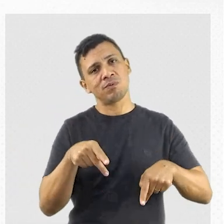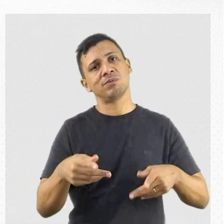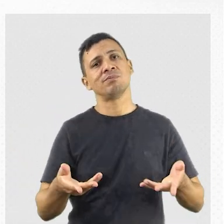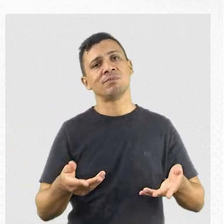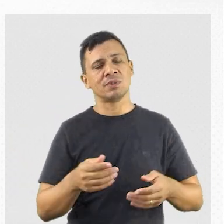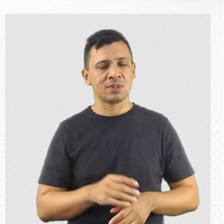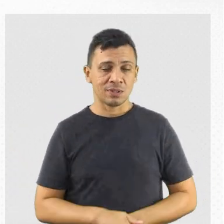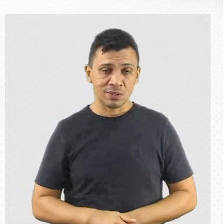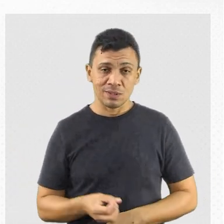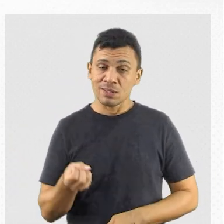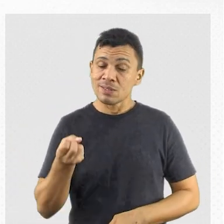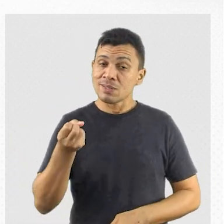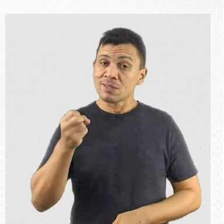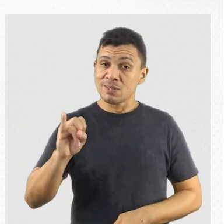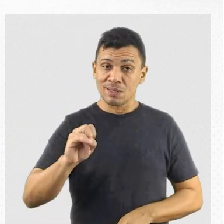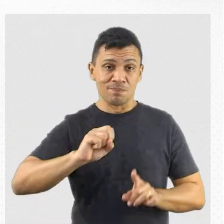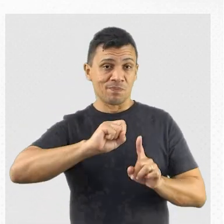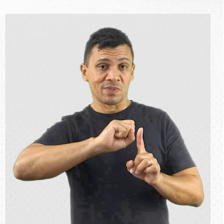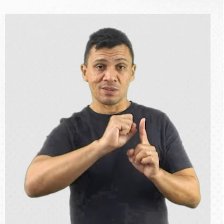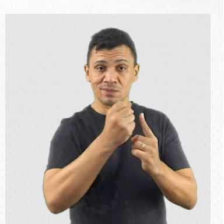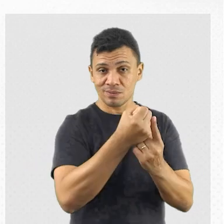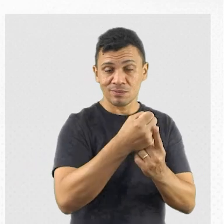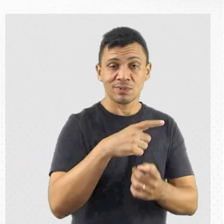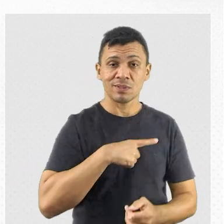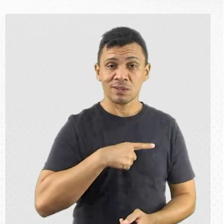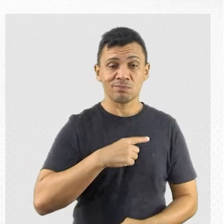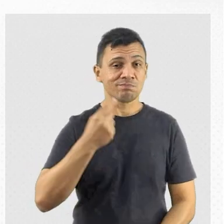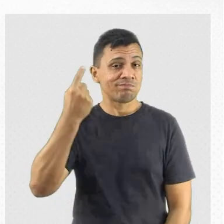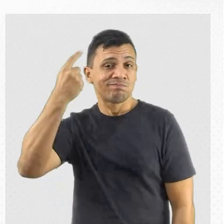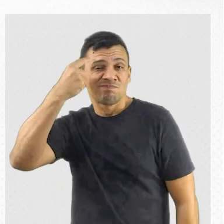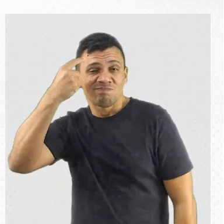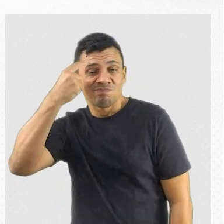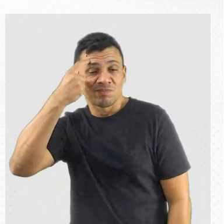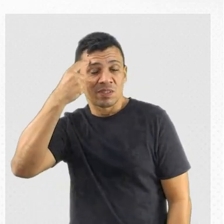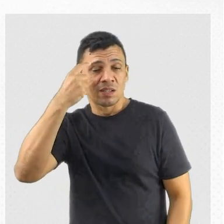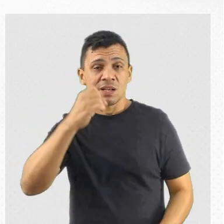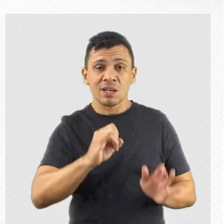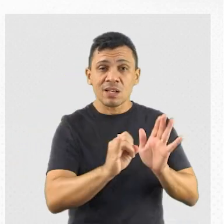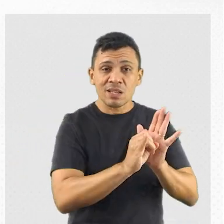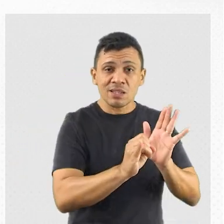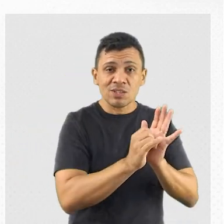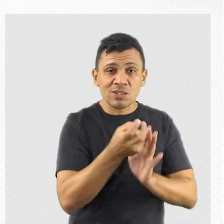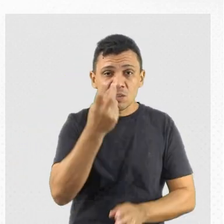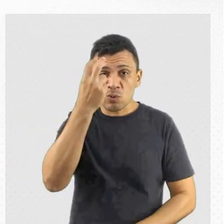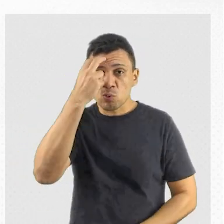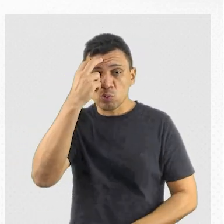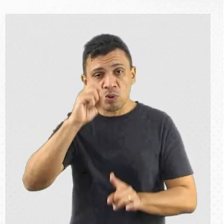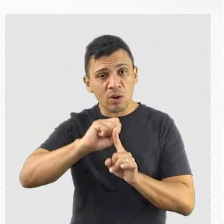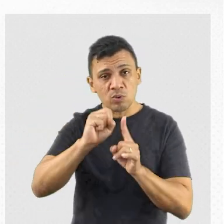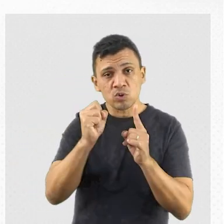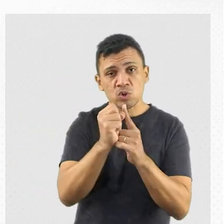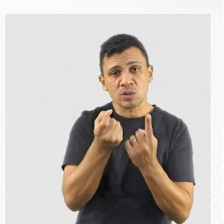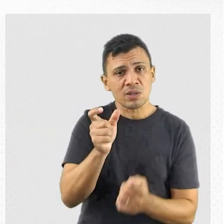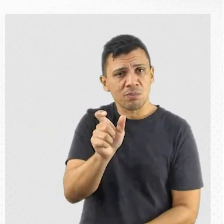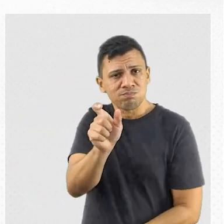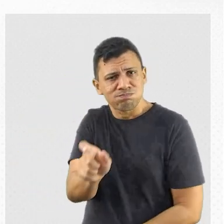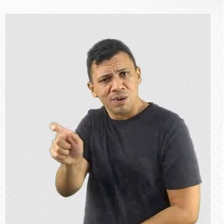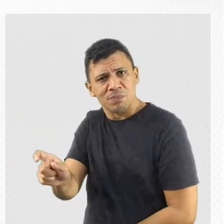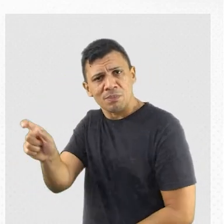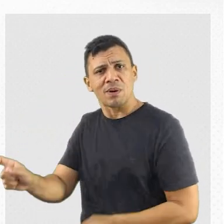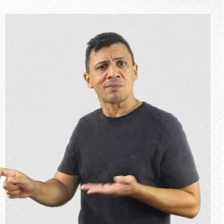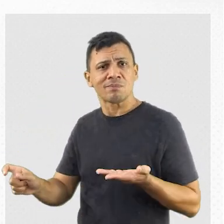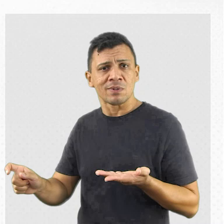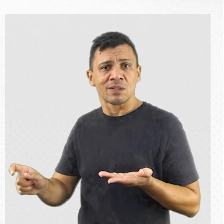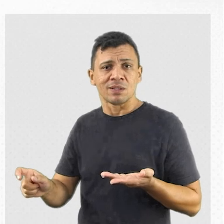vida em sociedade. Ou seja, não é tão simples assim dizer se é o indivíduo que determina a sociedade ou se é a sociedade que determina